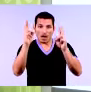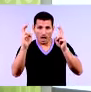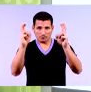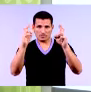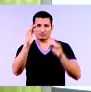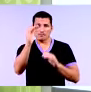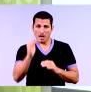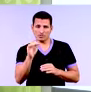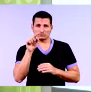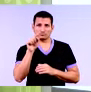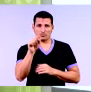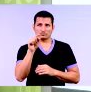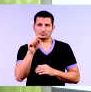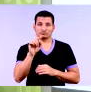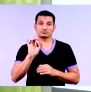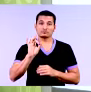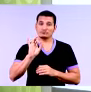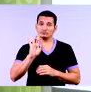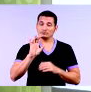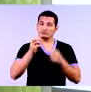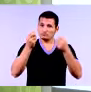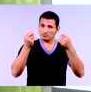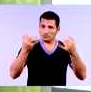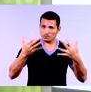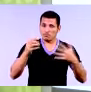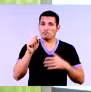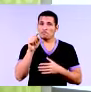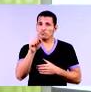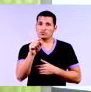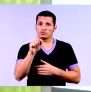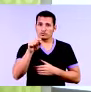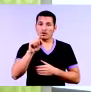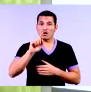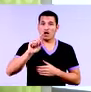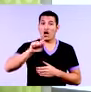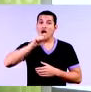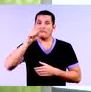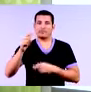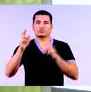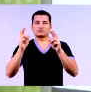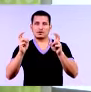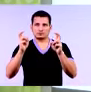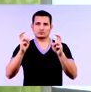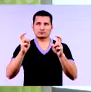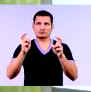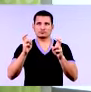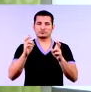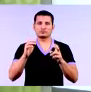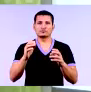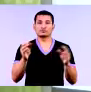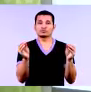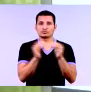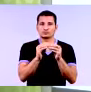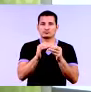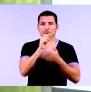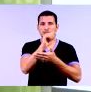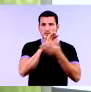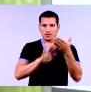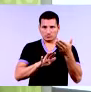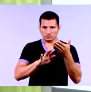dupla. Eu quero só esclarecer que o ponto, ele é após a aspa. Então, eu vou juntar o texto com a